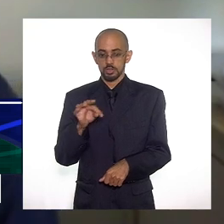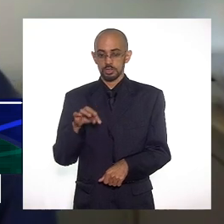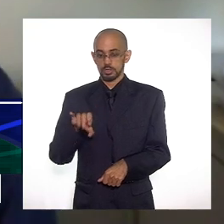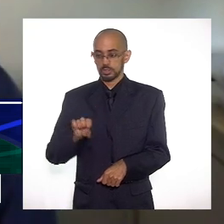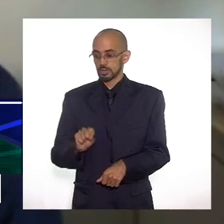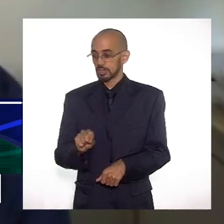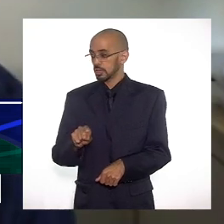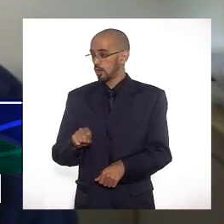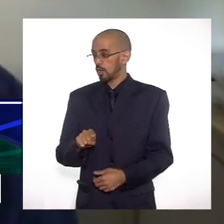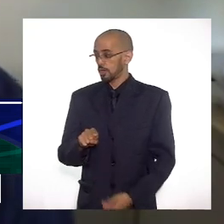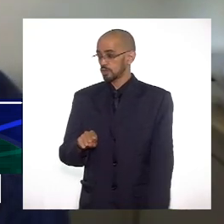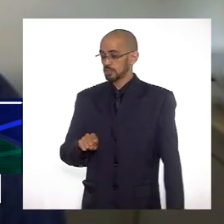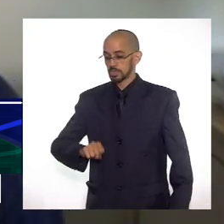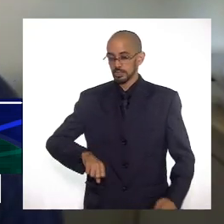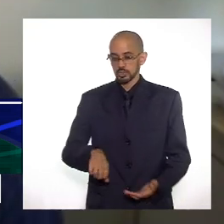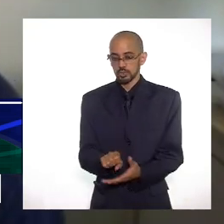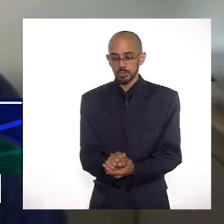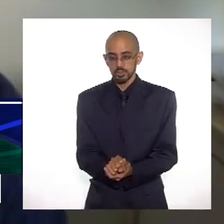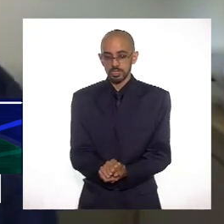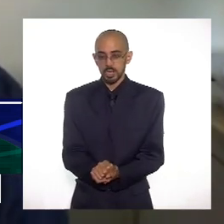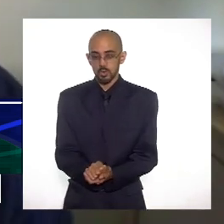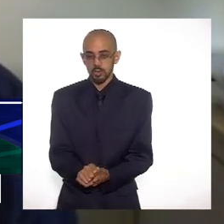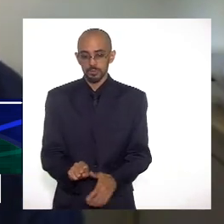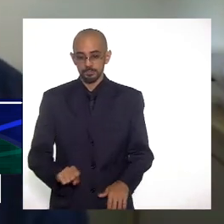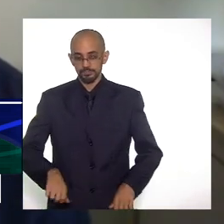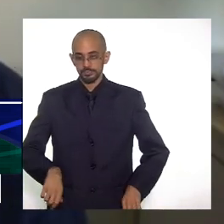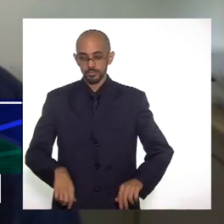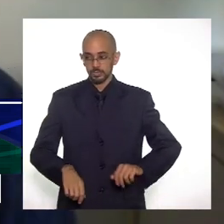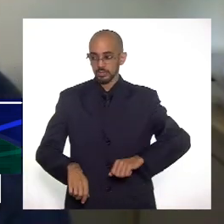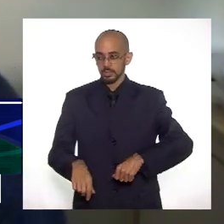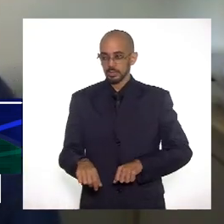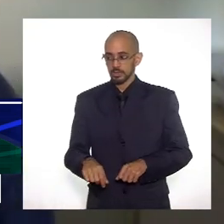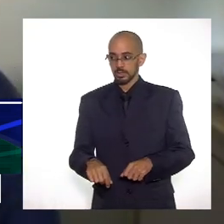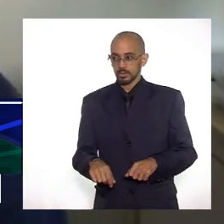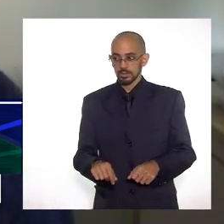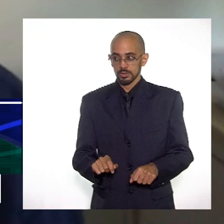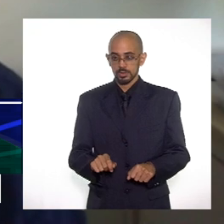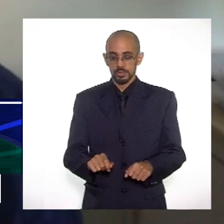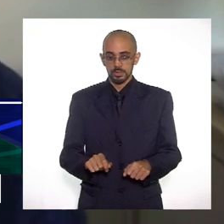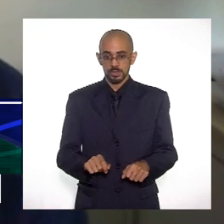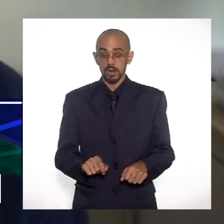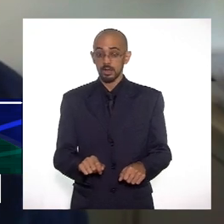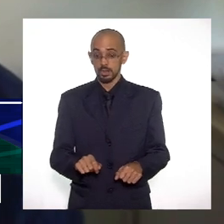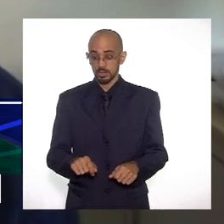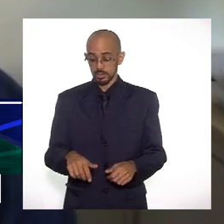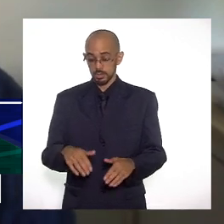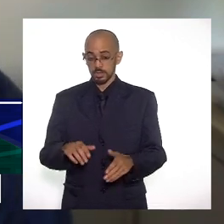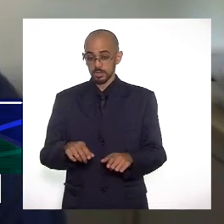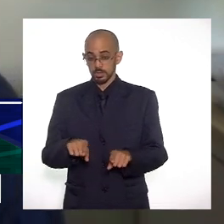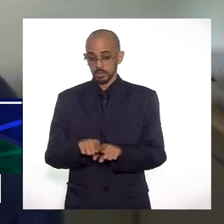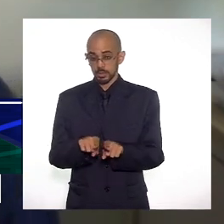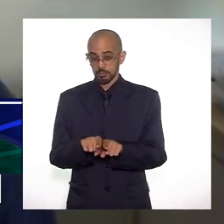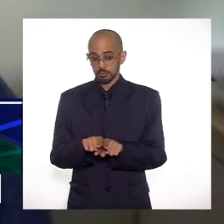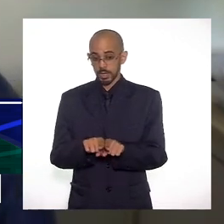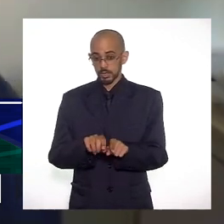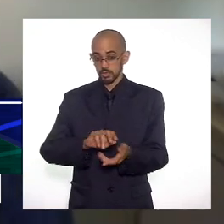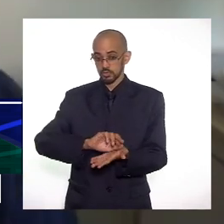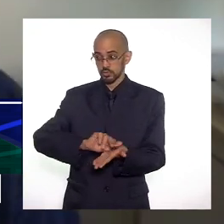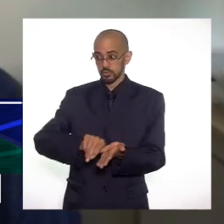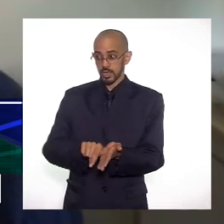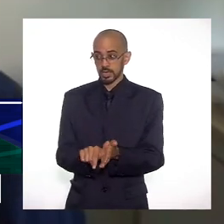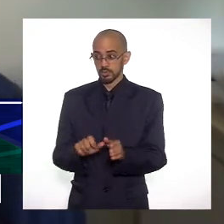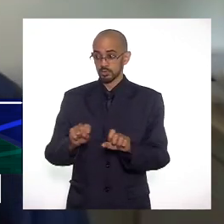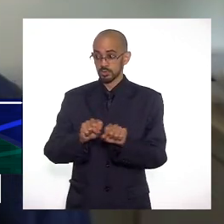as receitas oriundas do princípio constitucional dos mais diversos regimes daquele que veio para o regime